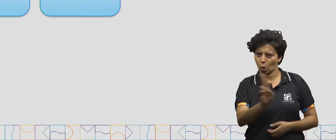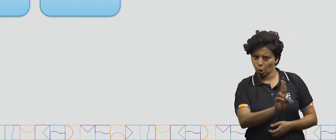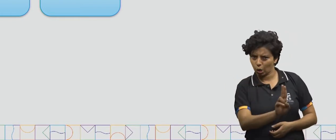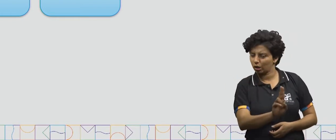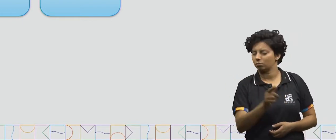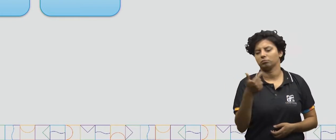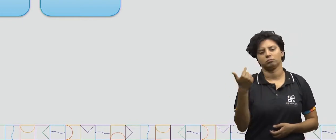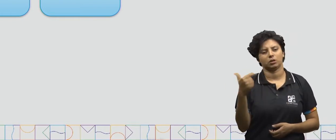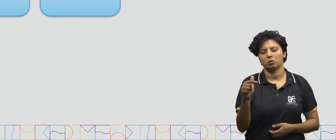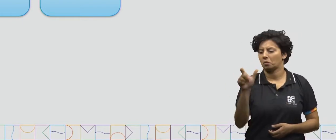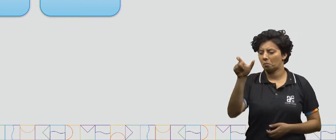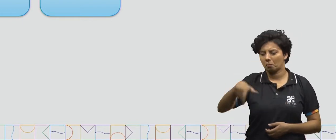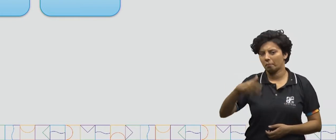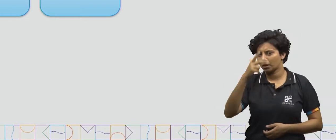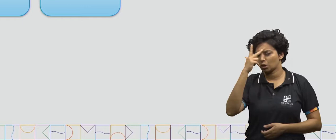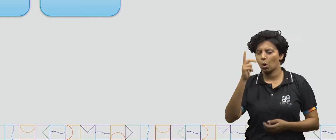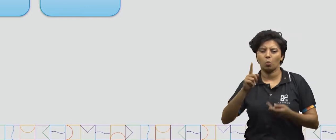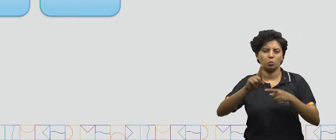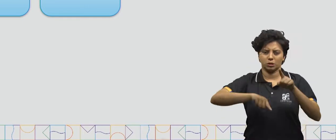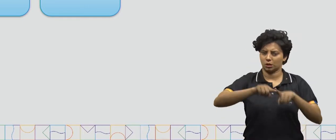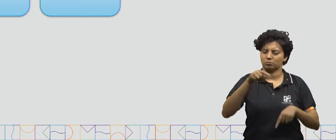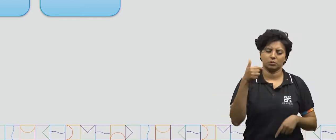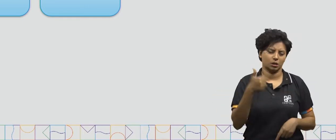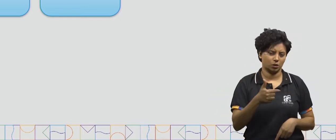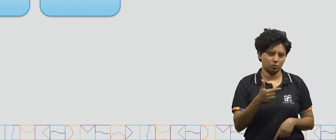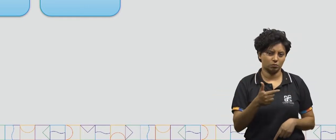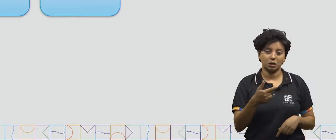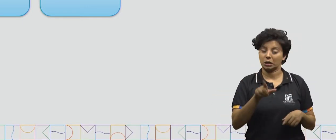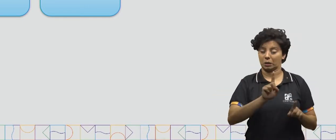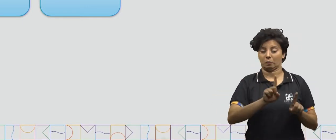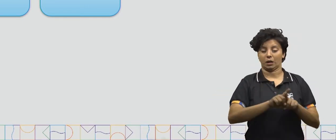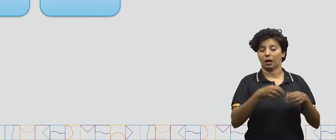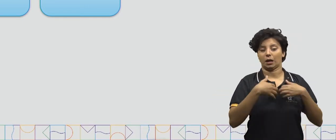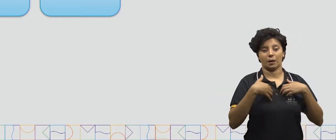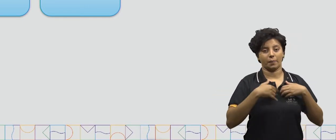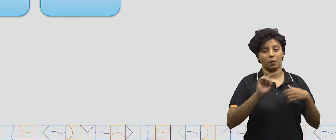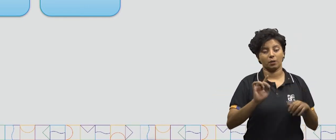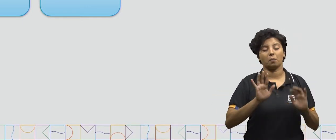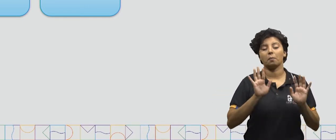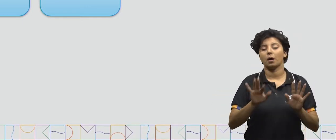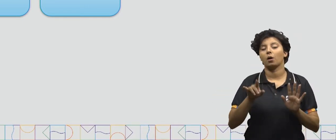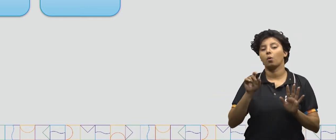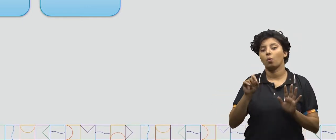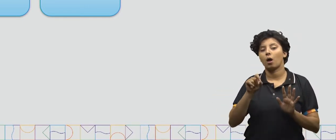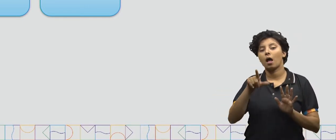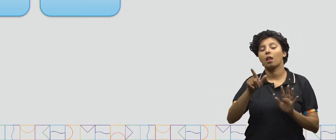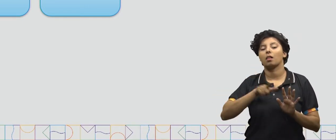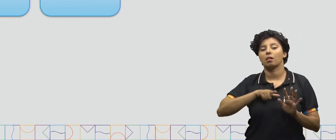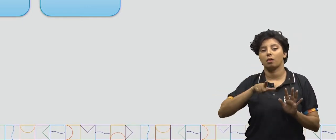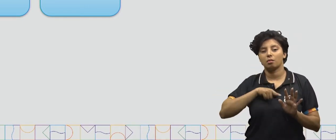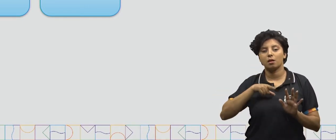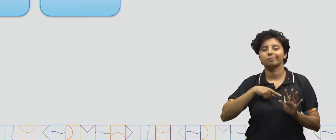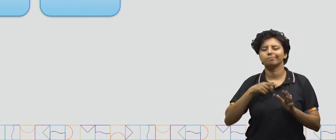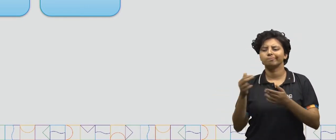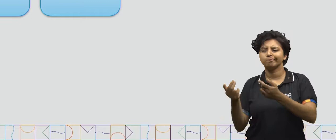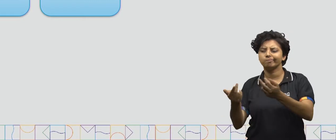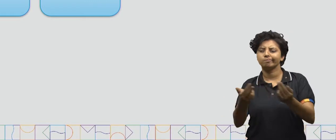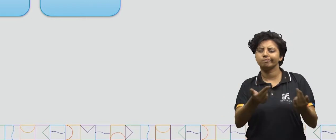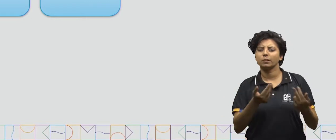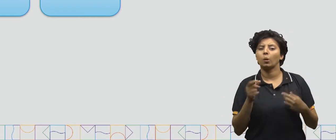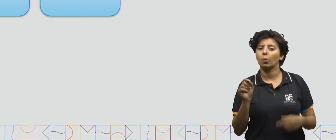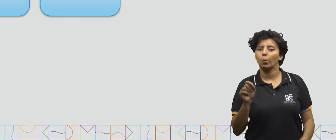ninguém, nem a uma pessoa, nem a um objeto e nem a um animal. Mas elas possuem algo em